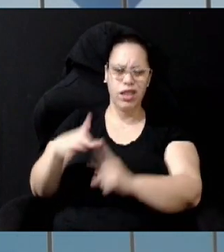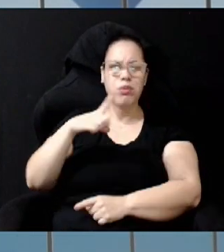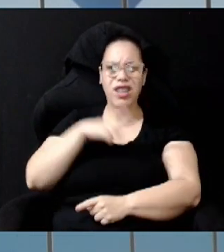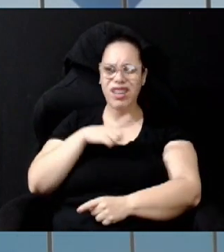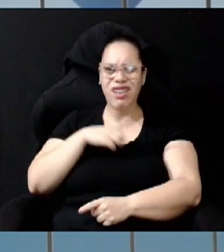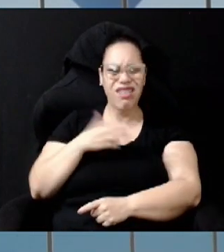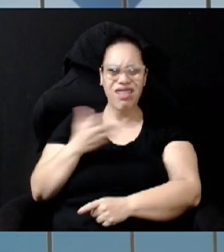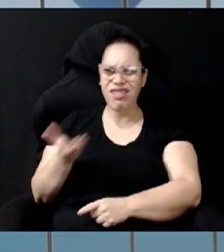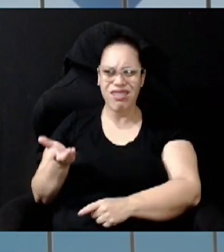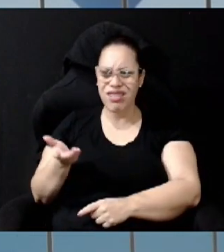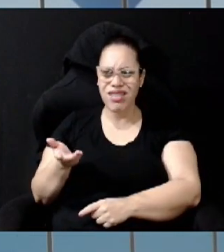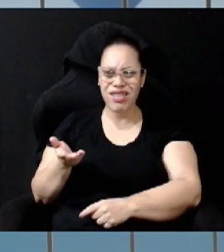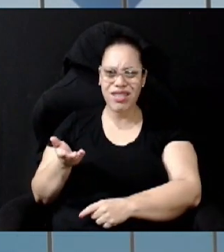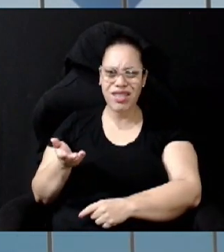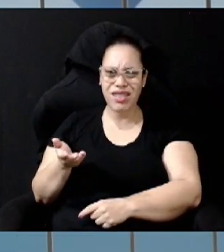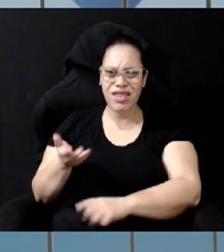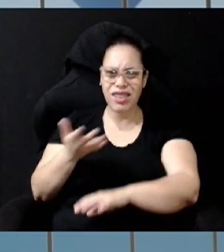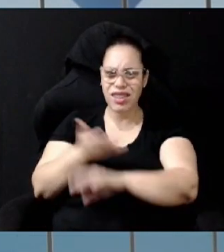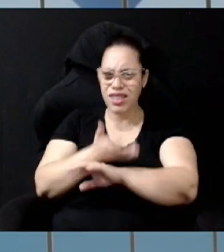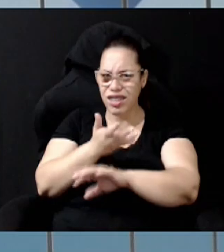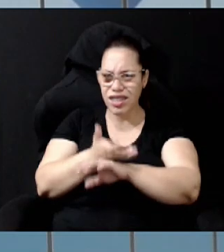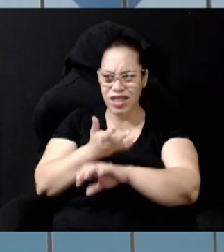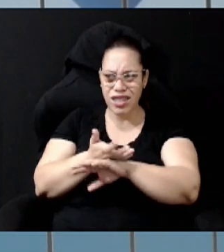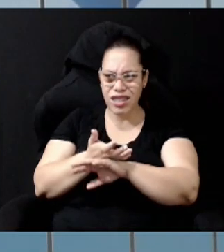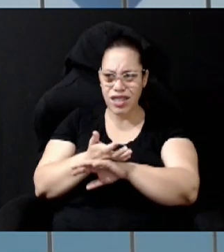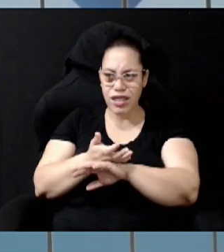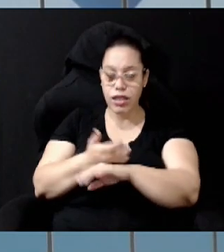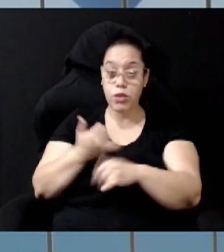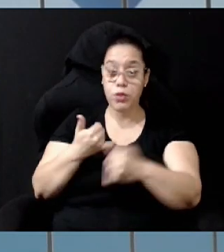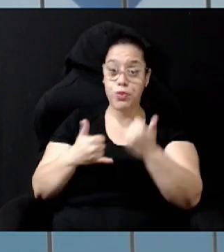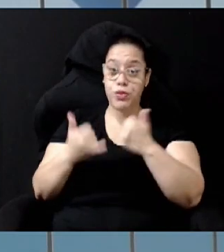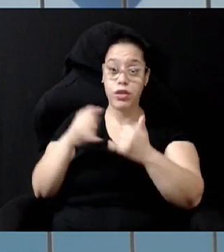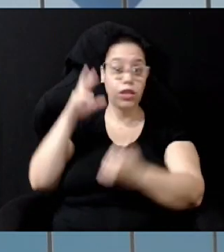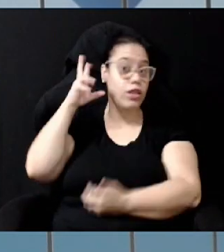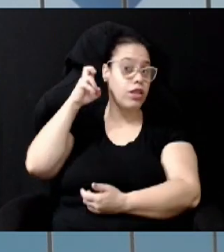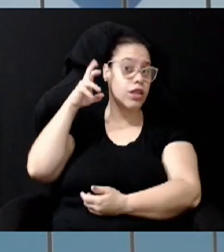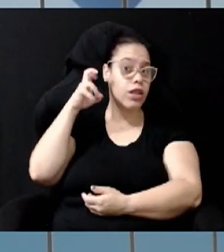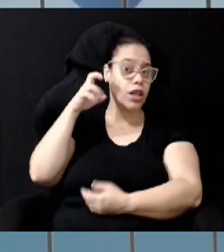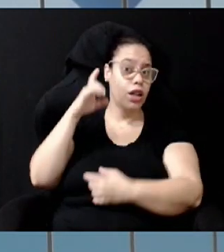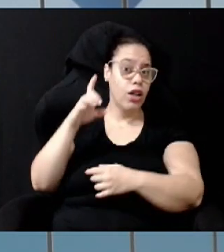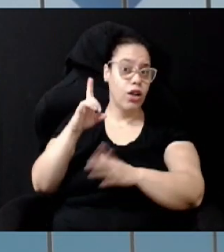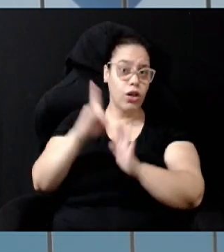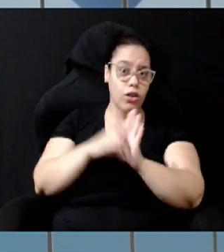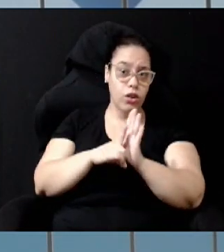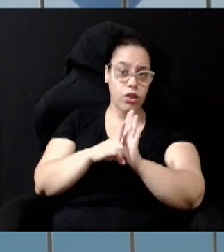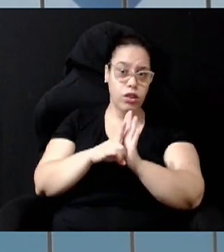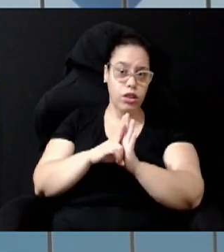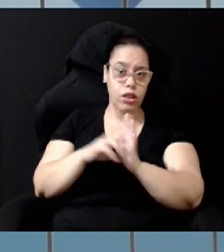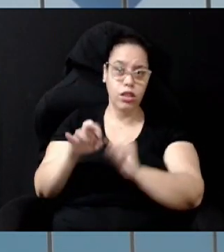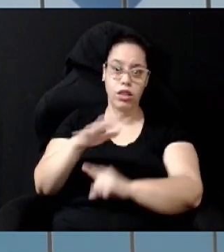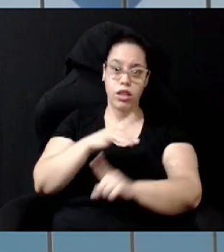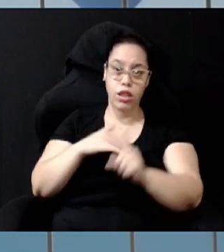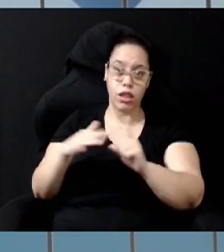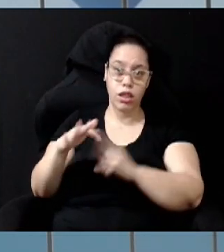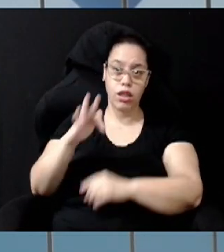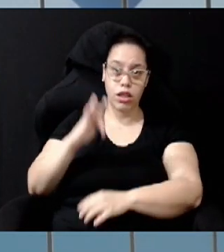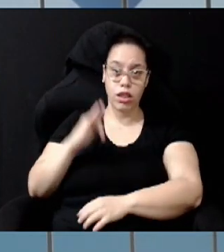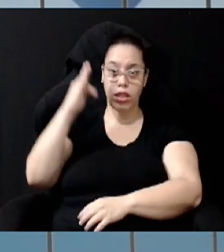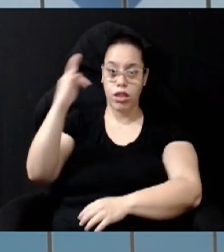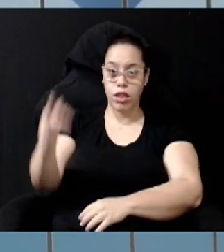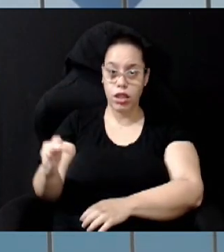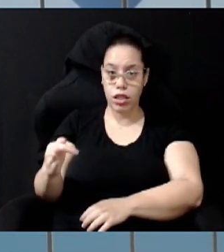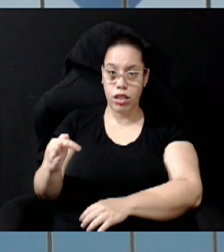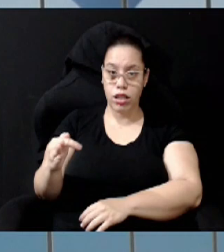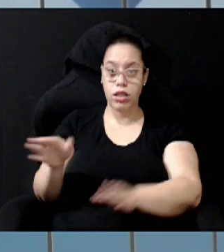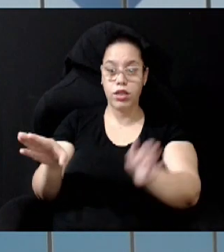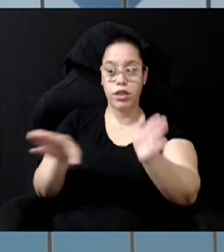essa disciplina. Eu brinco que eu sempre escutei, nossa, direito ambiental é algo do futuro. E acho que esse futuro realmente está chegando, porque